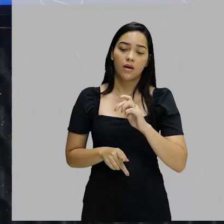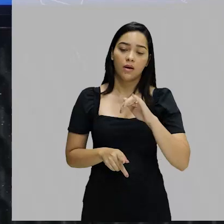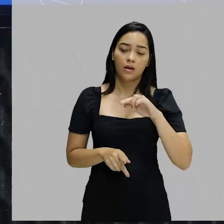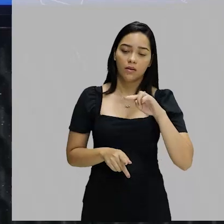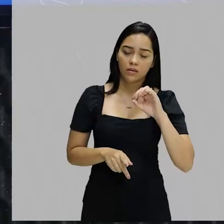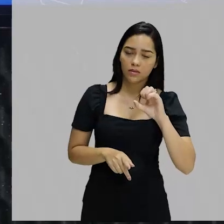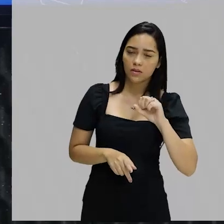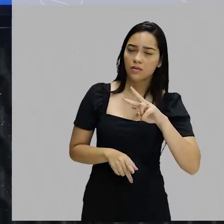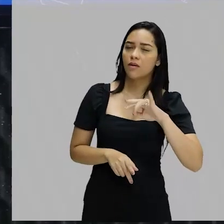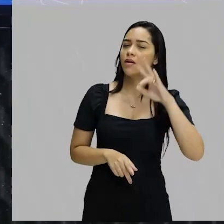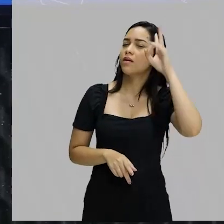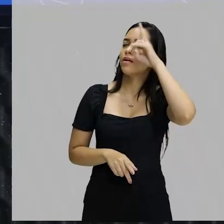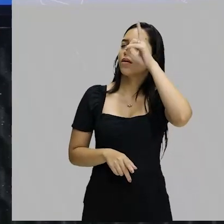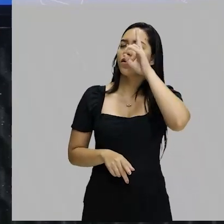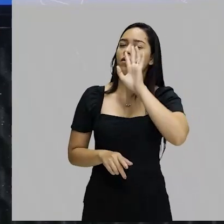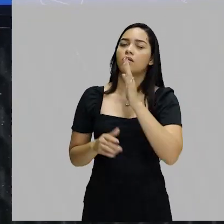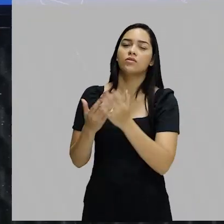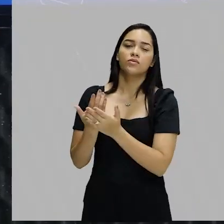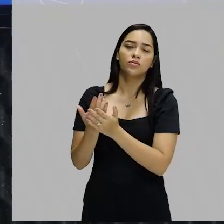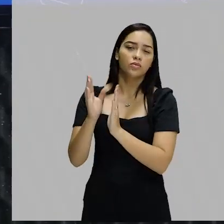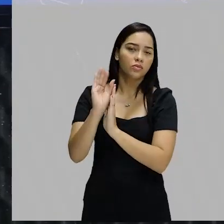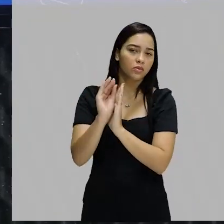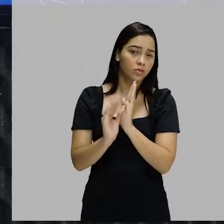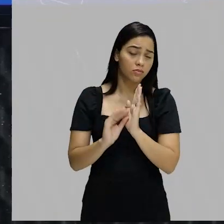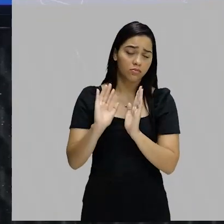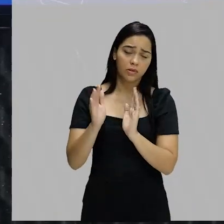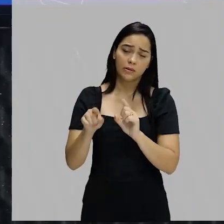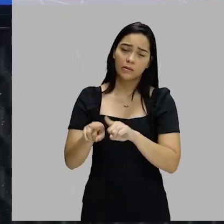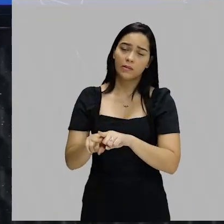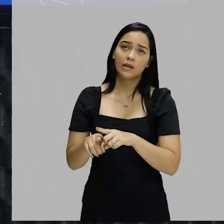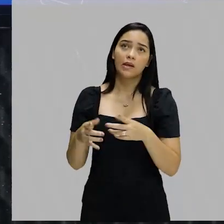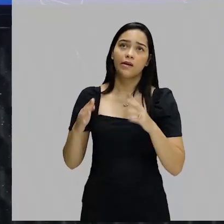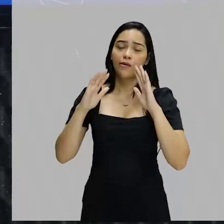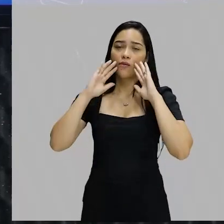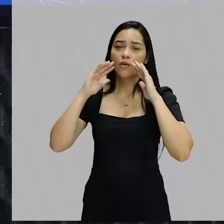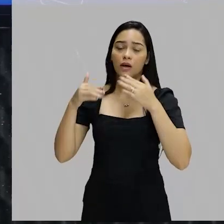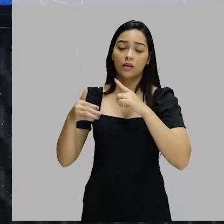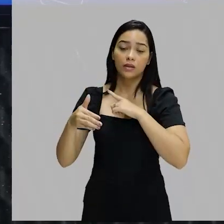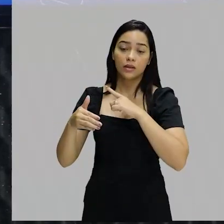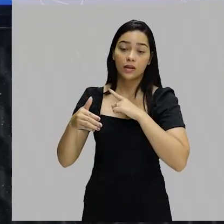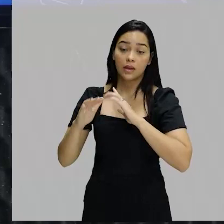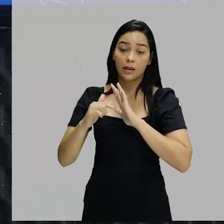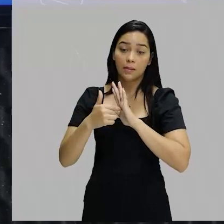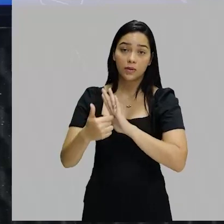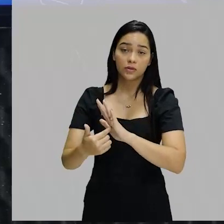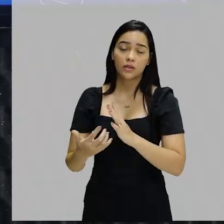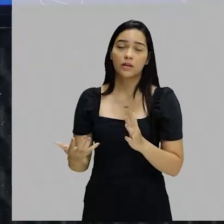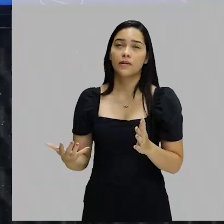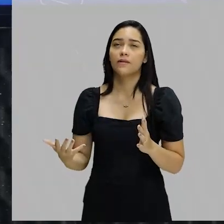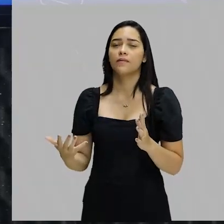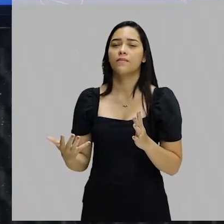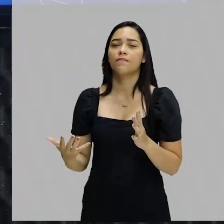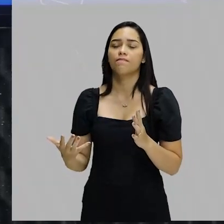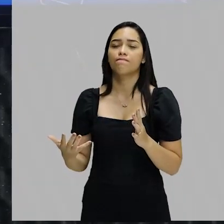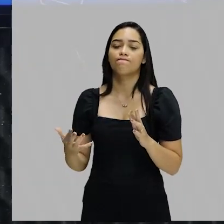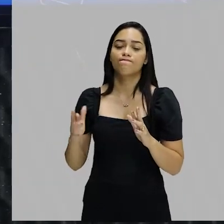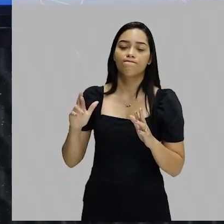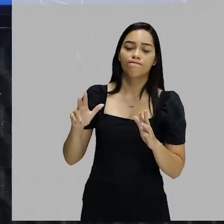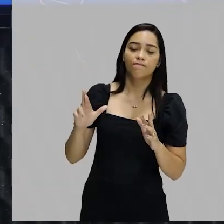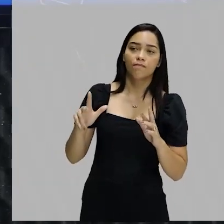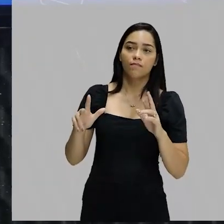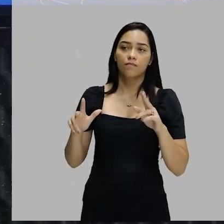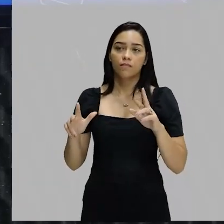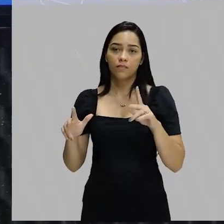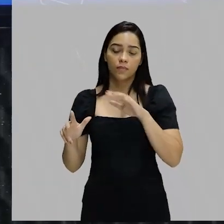vão relembrar aí que vocês já estudaram esse conteúdo, né? Quando está voltado para designar aí a distinção entre